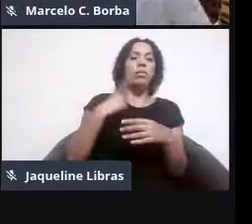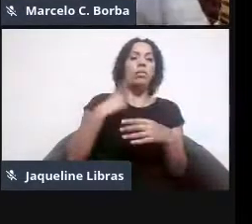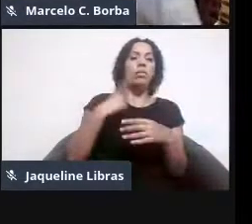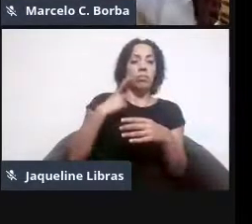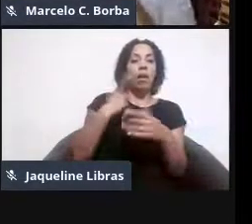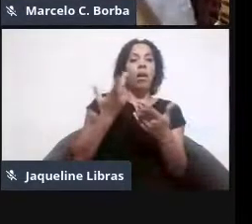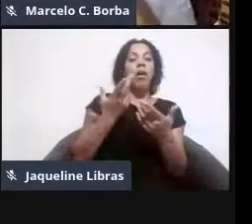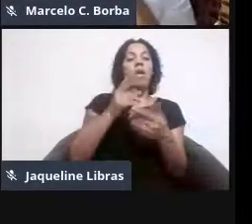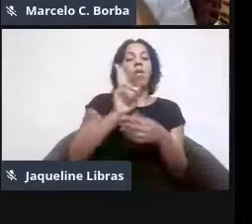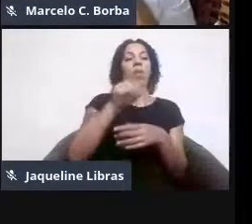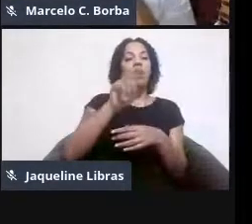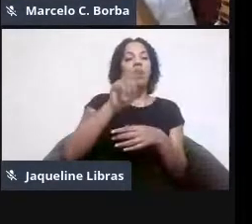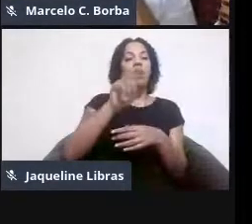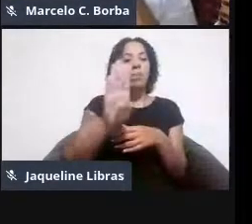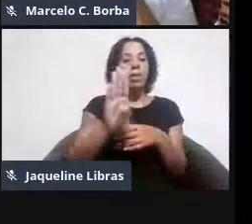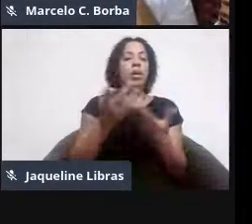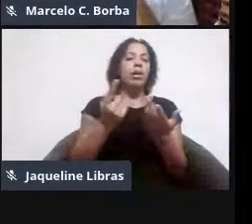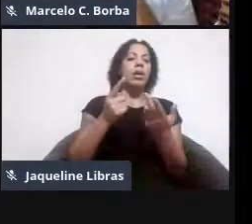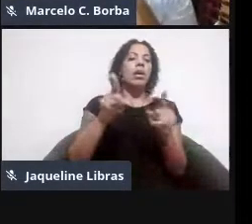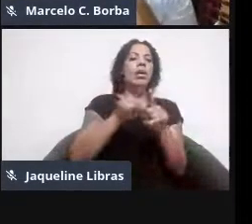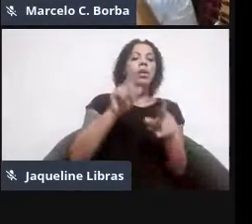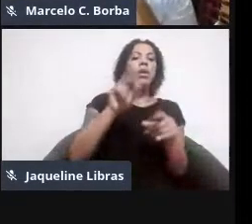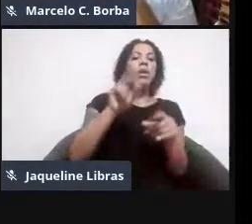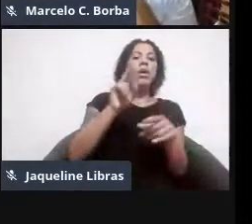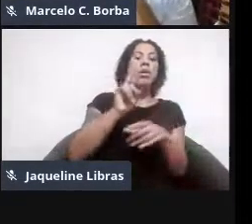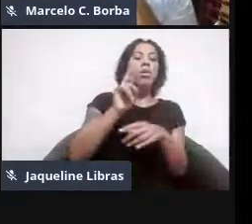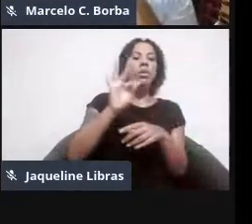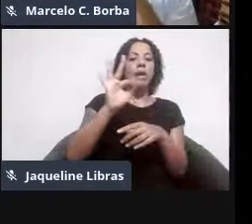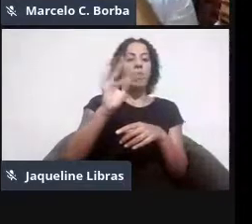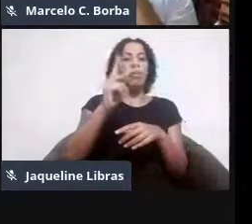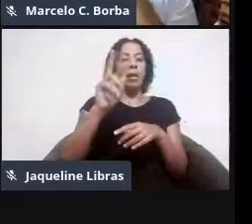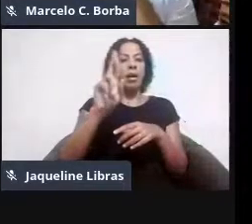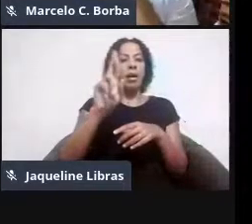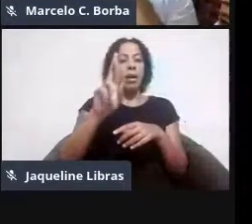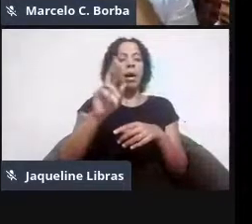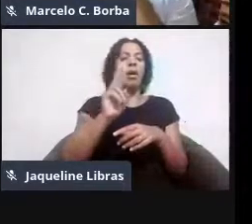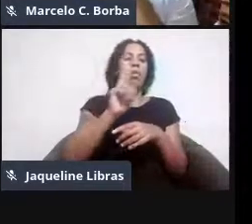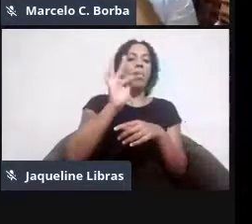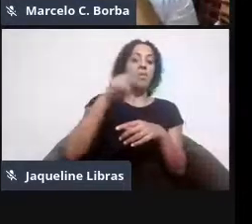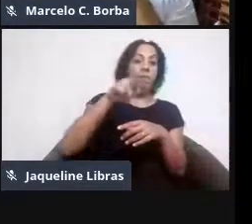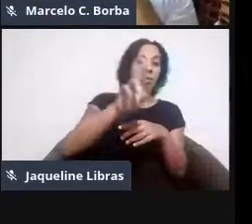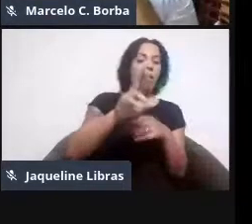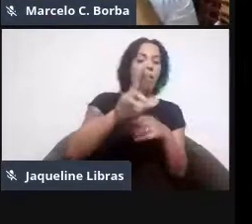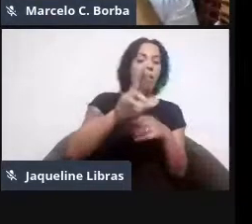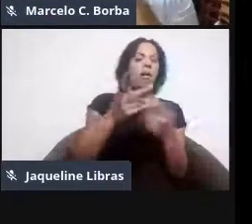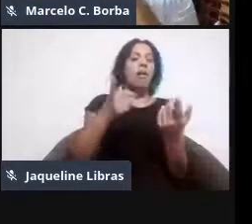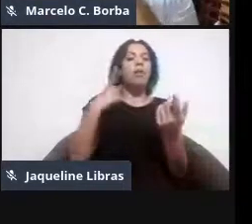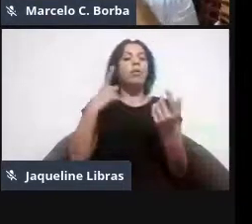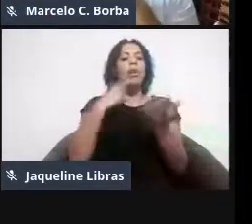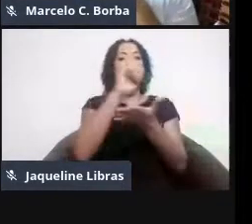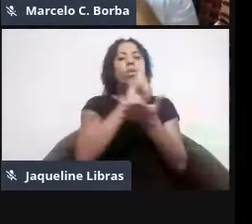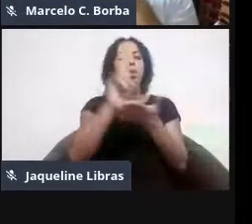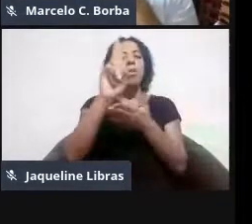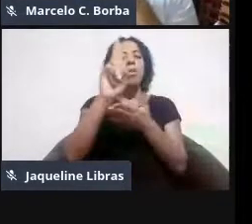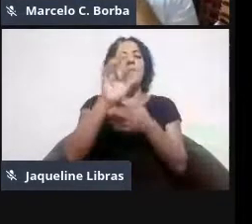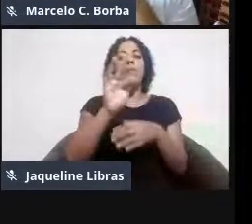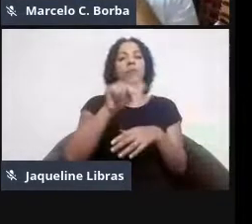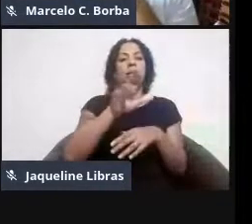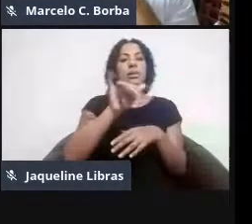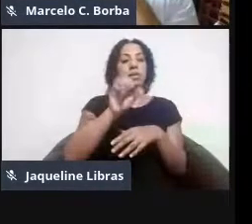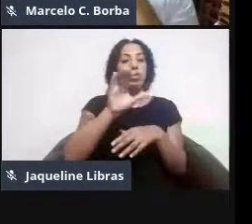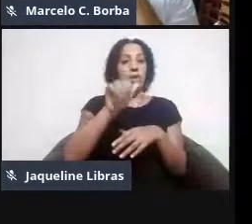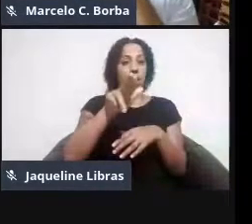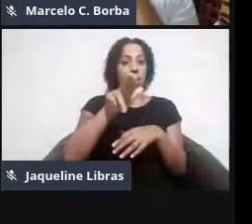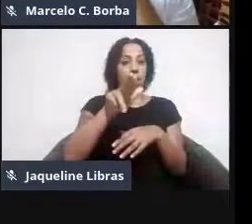UNB, temos da UTFPR, da UFRN, temos colegas da Universidade Franciscana, lá